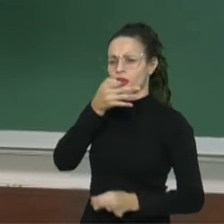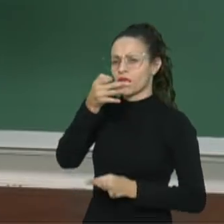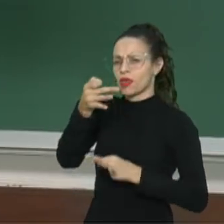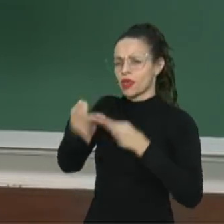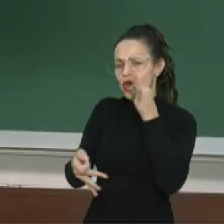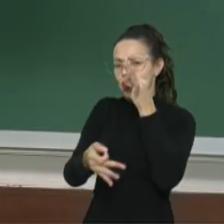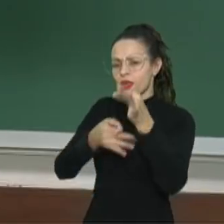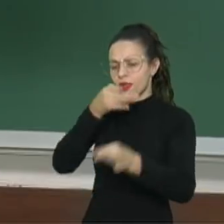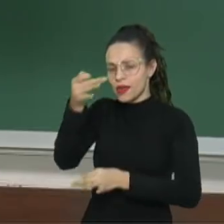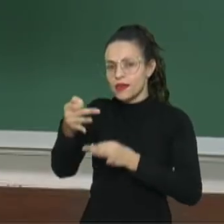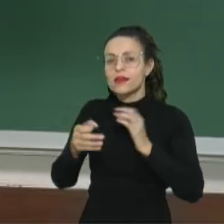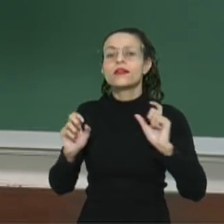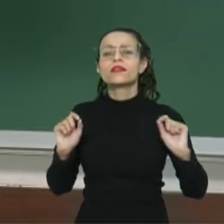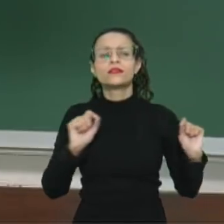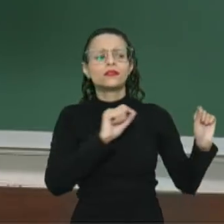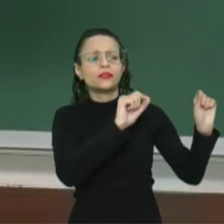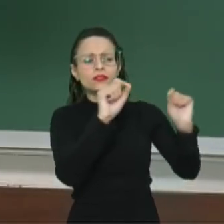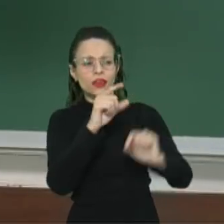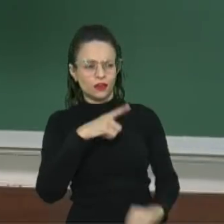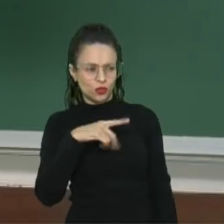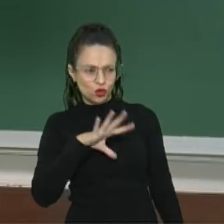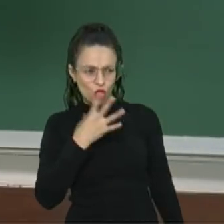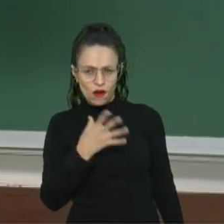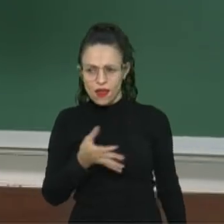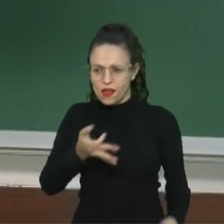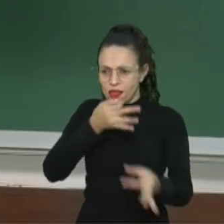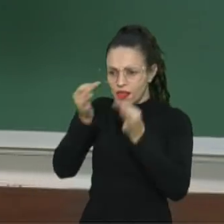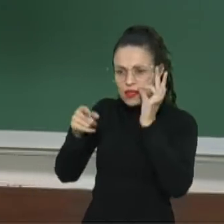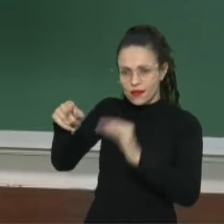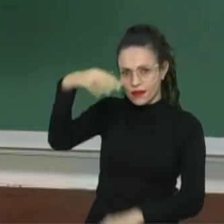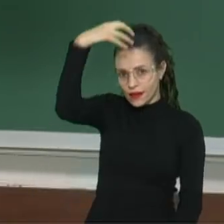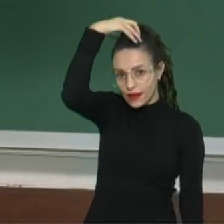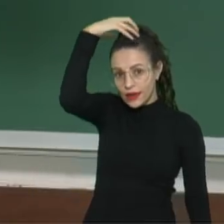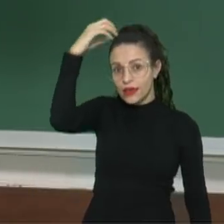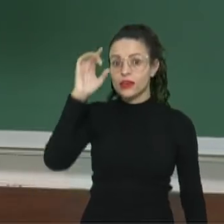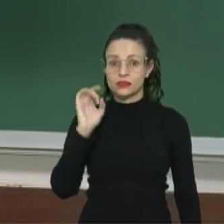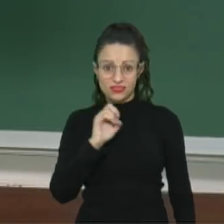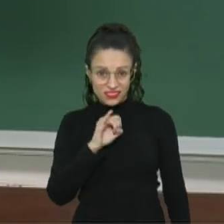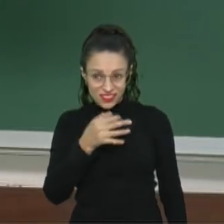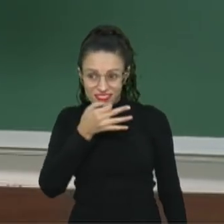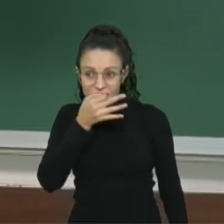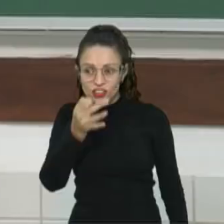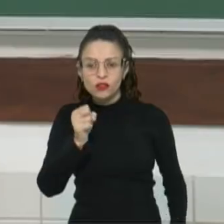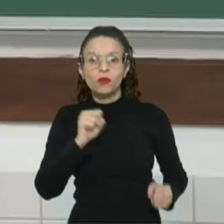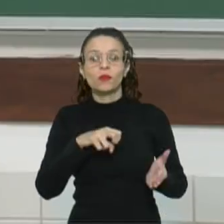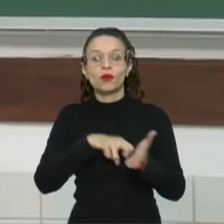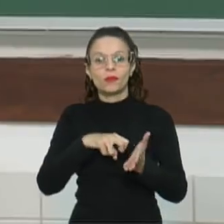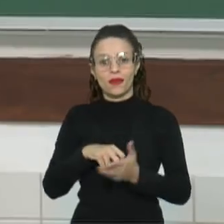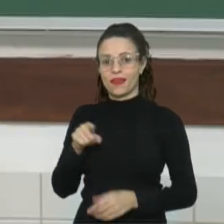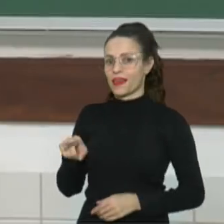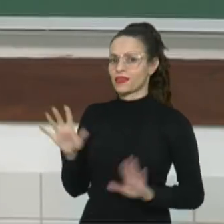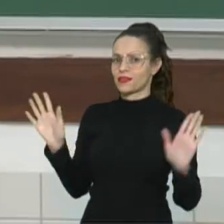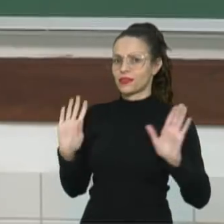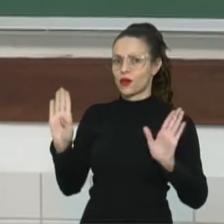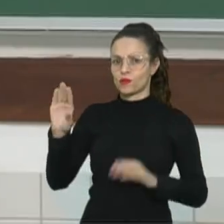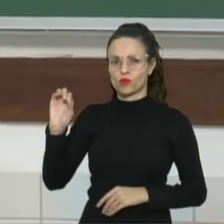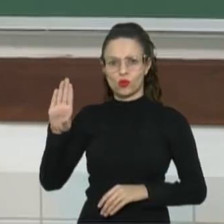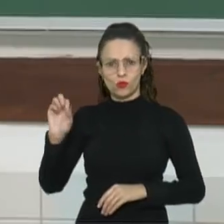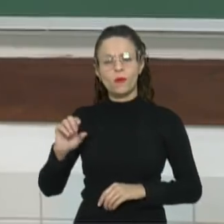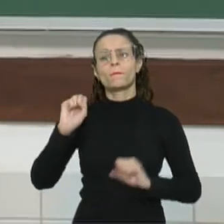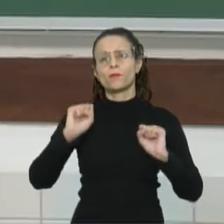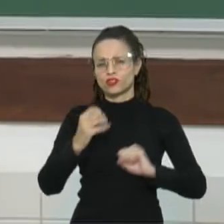né? Quem ousava criticar o rei? Geralmente, se criticasse, que havia punições. Mas o bobo da corte não, era tudo, né,